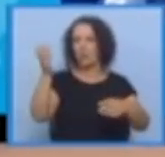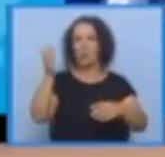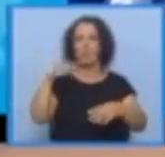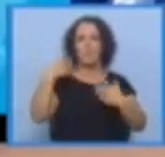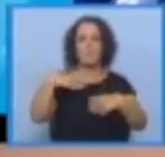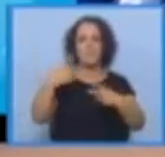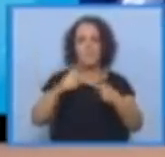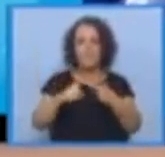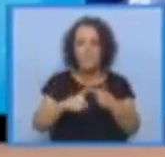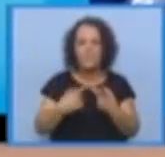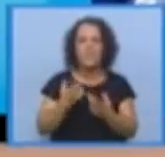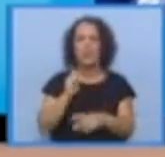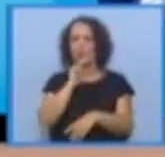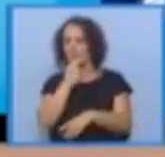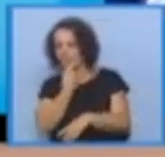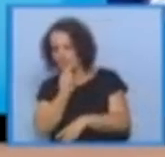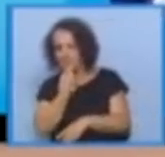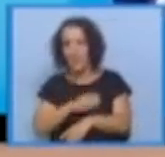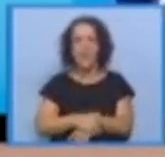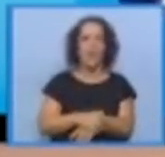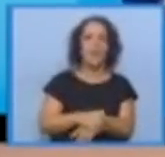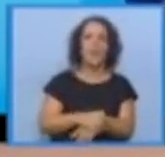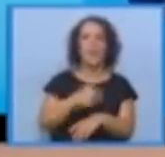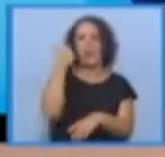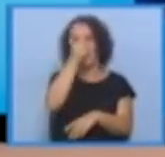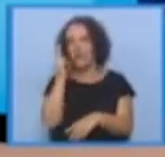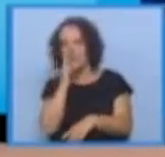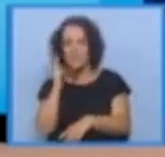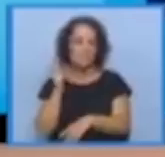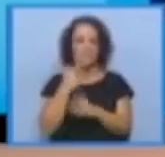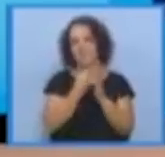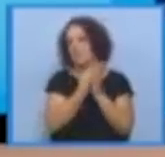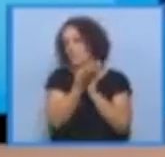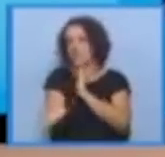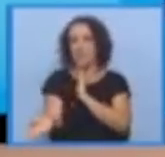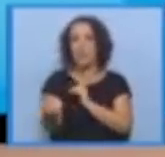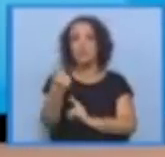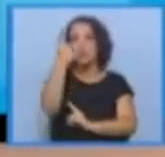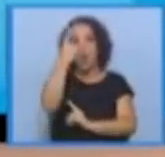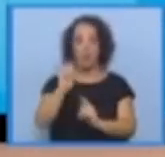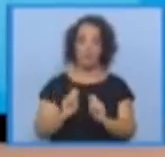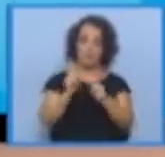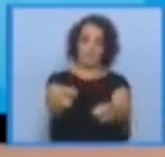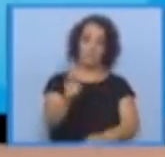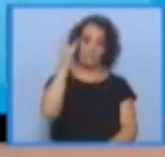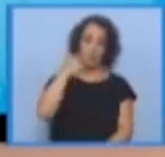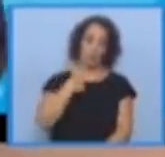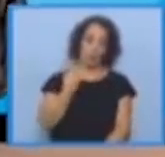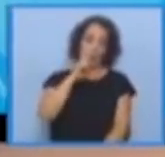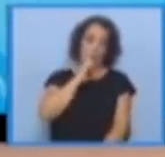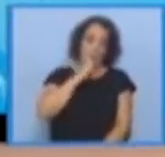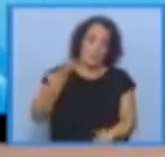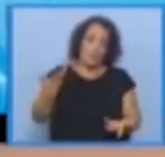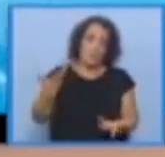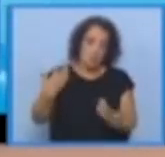que se diz, confidencial, crismas, etc. Fiz tudo. Só não ordenei padres, porque não sou bispo, não é? De resto,